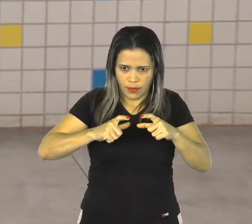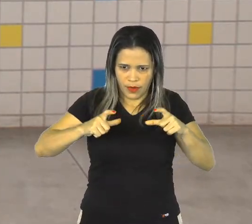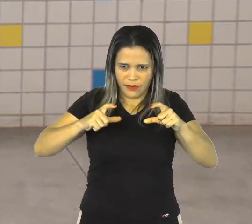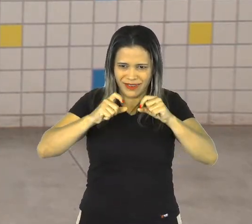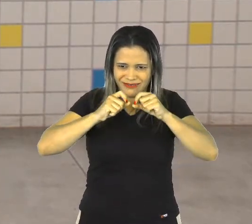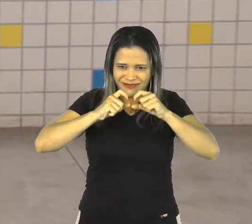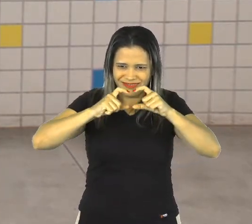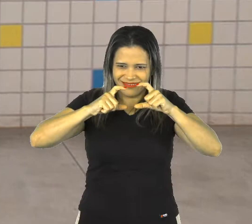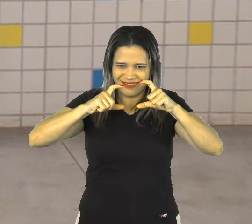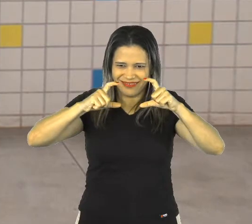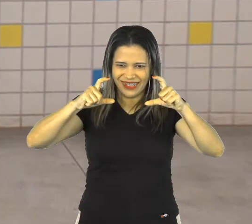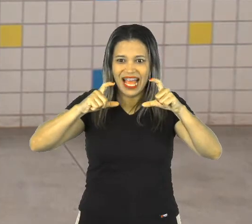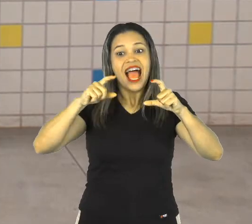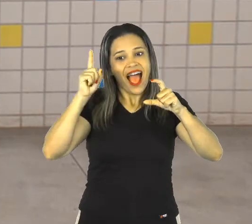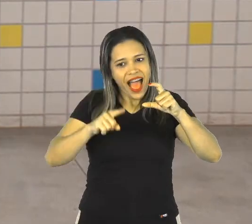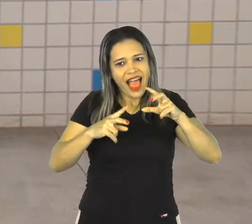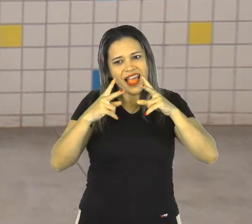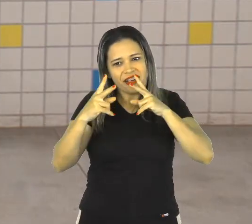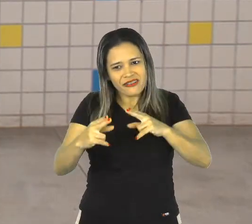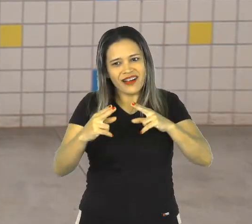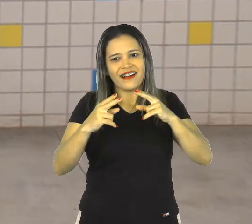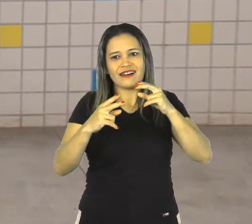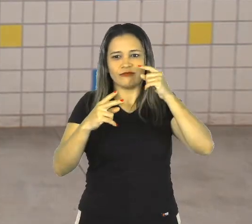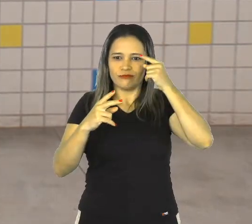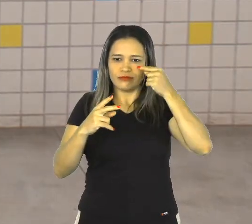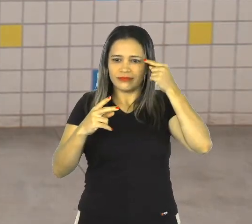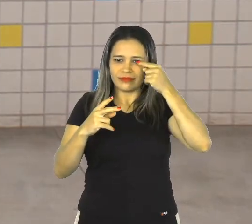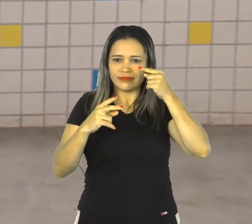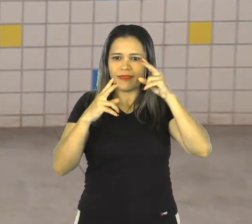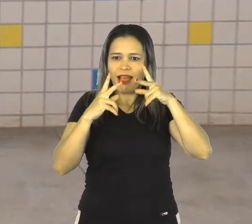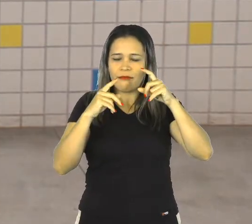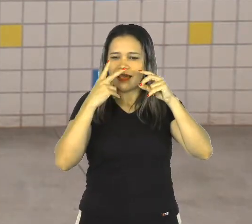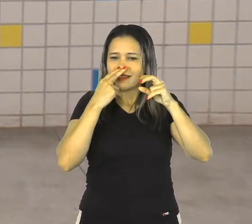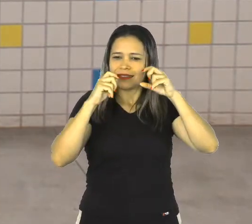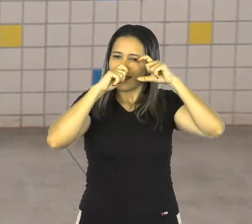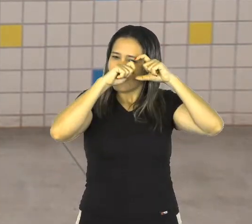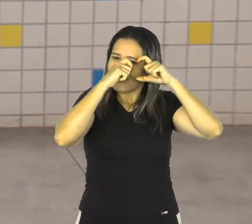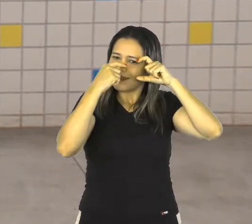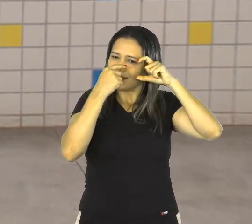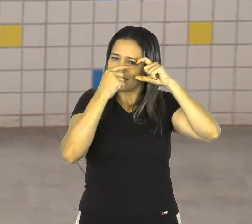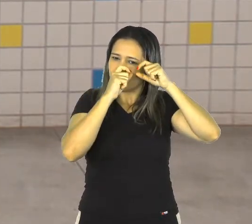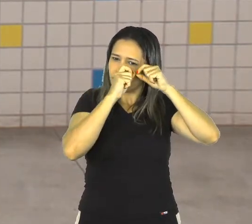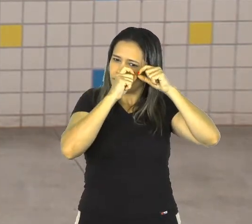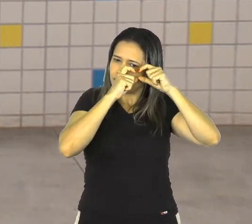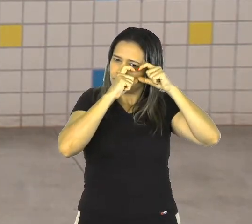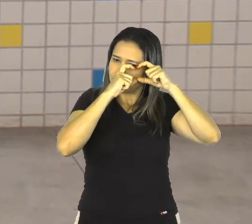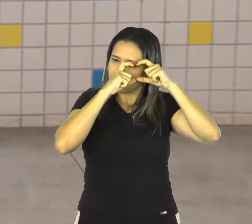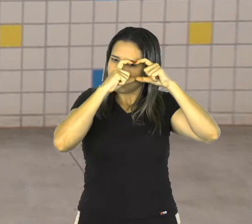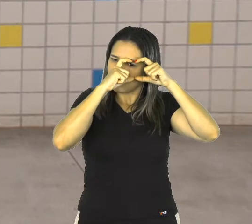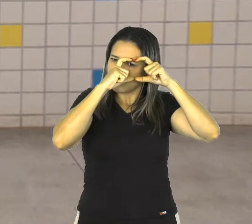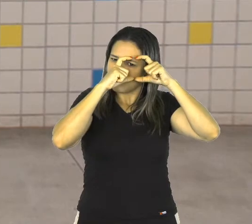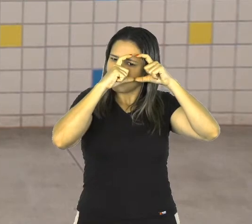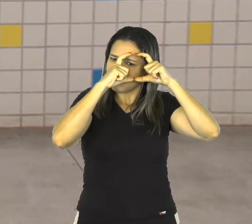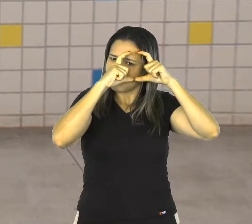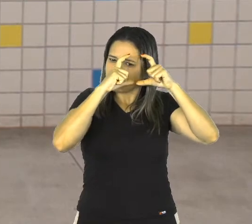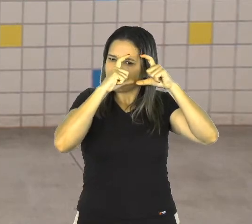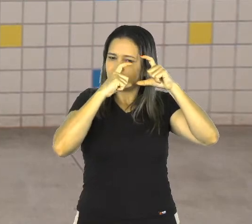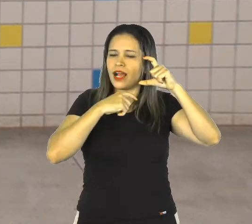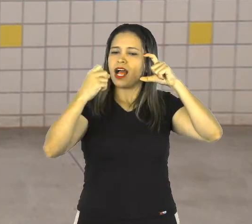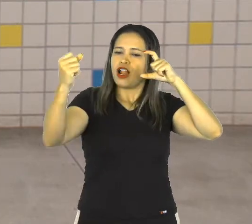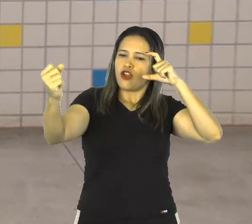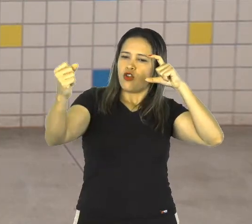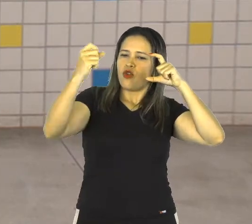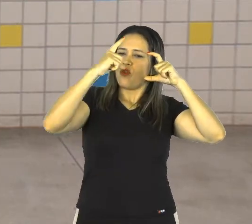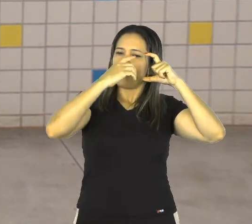o foco da nossa câmera. Então quanto mais ela abre, mais luz vai entrar,